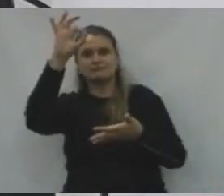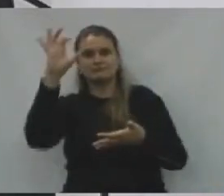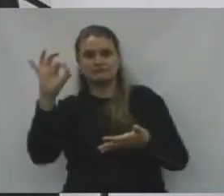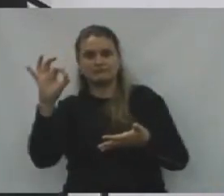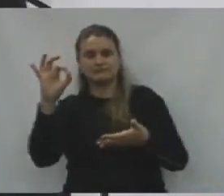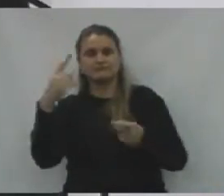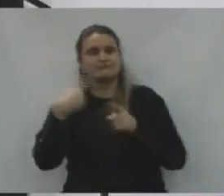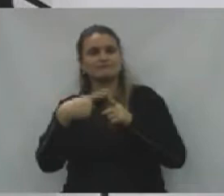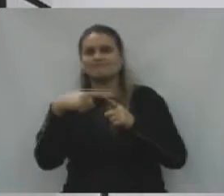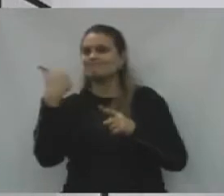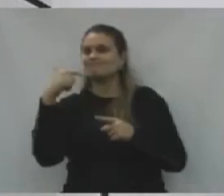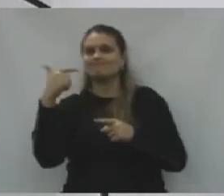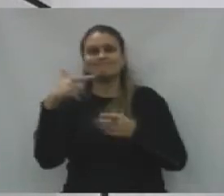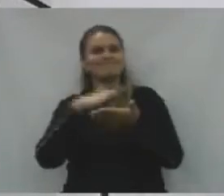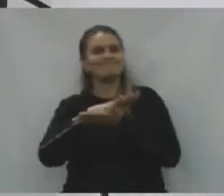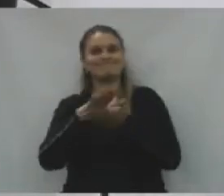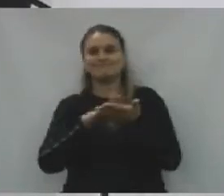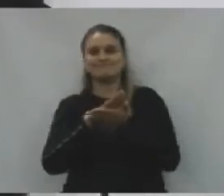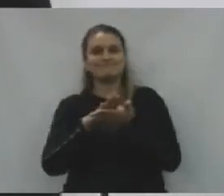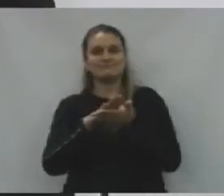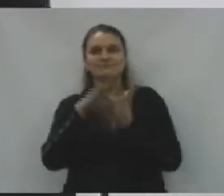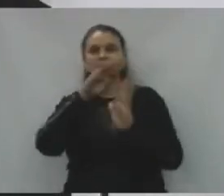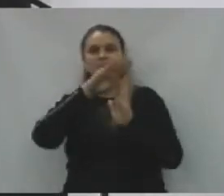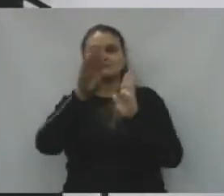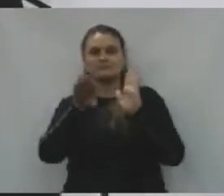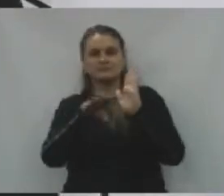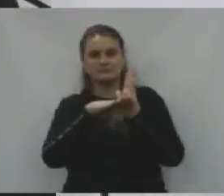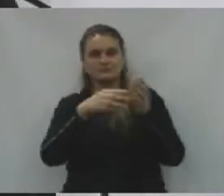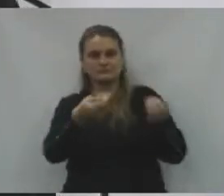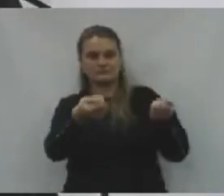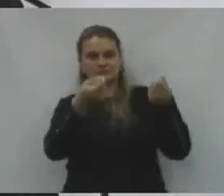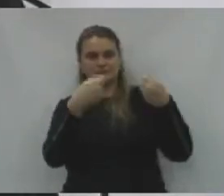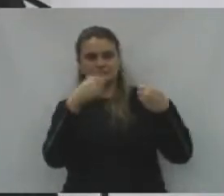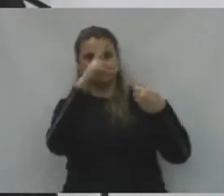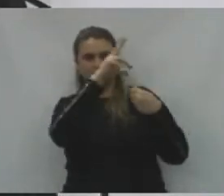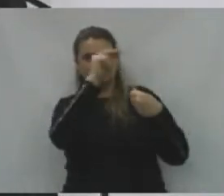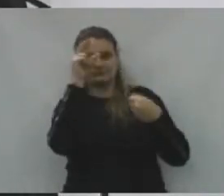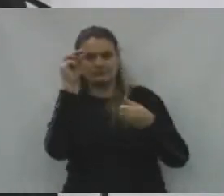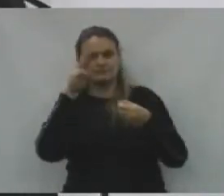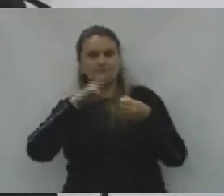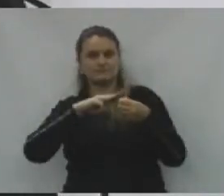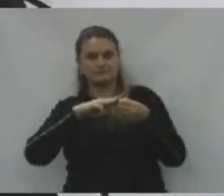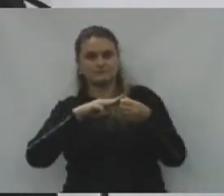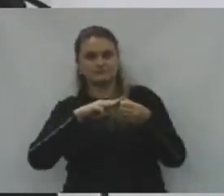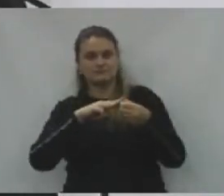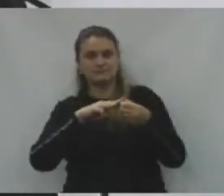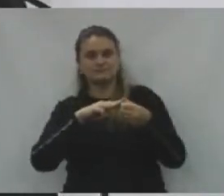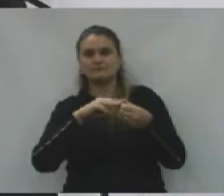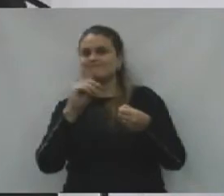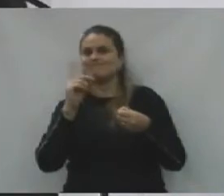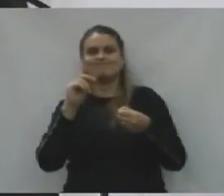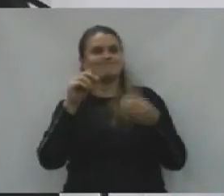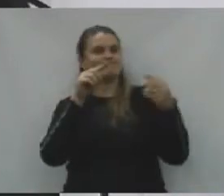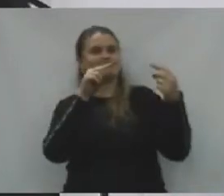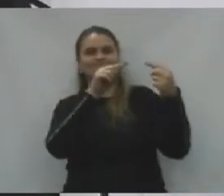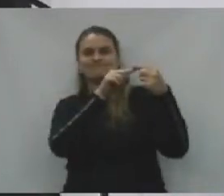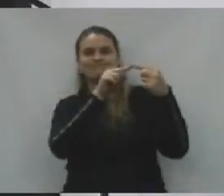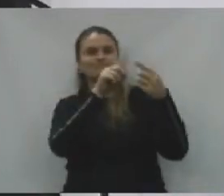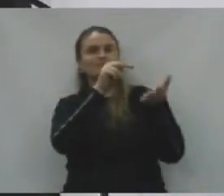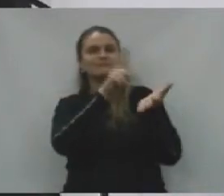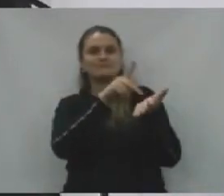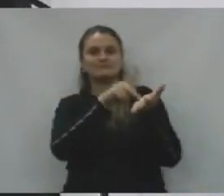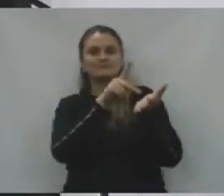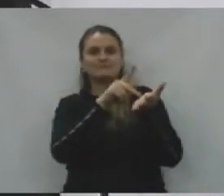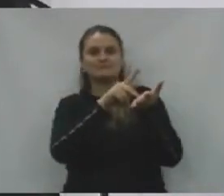Teatro, porque não existia nenhuma planta. Tudo que foi nos gentilmente repassado pela Prefeitura Municipal não era compatível